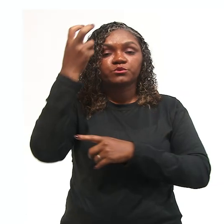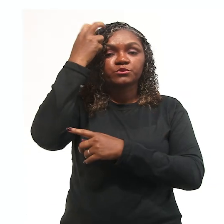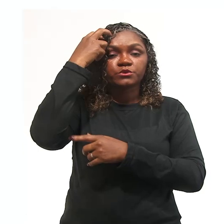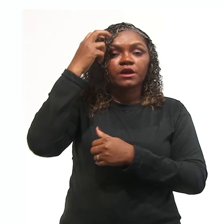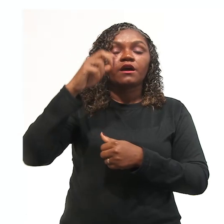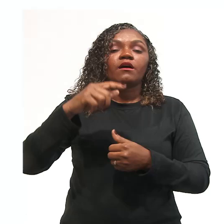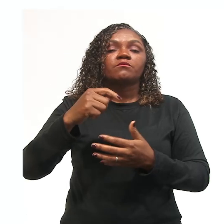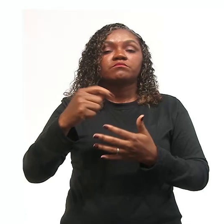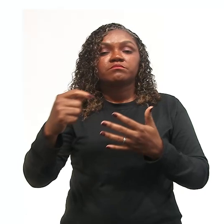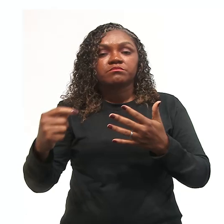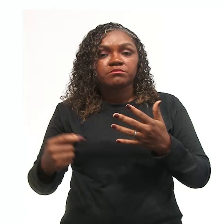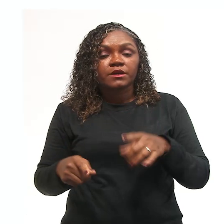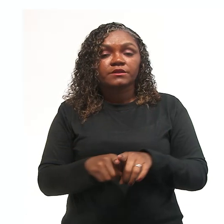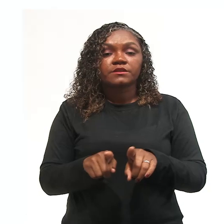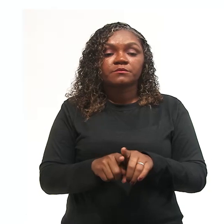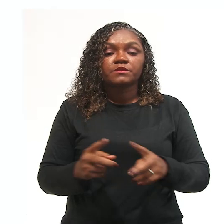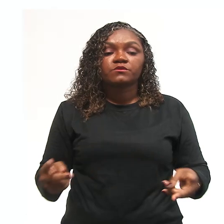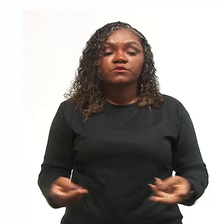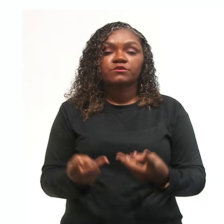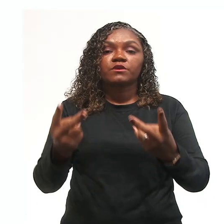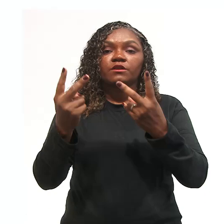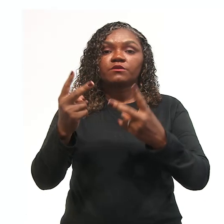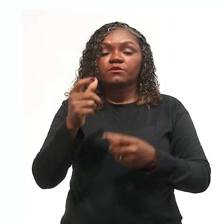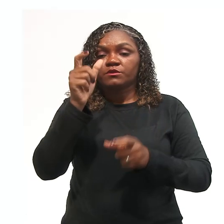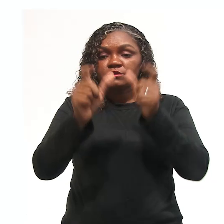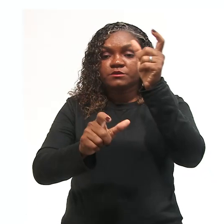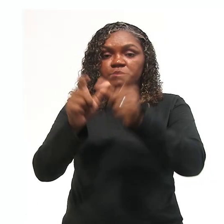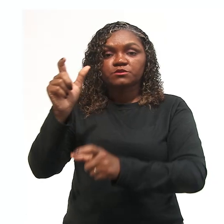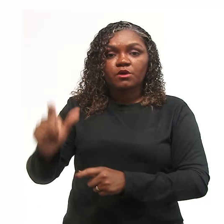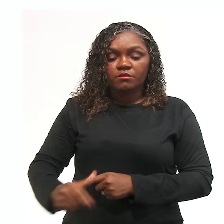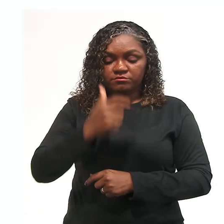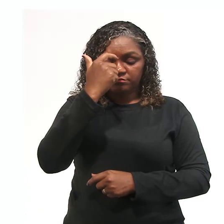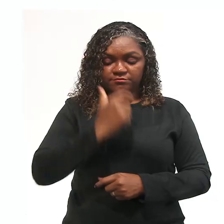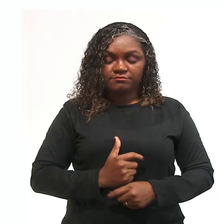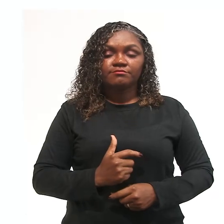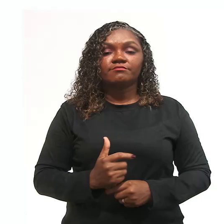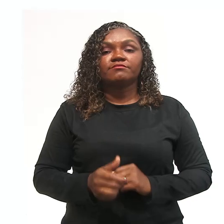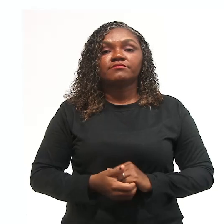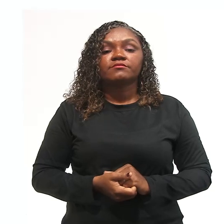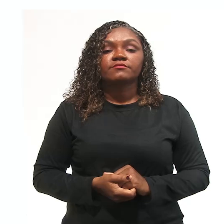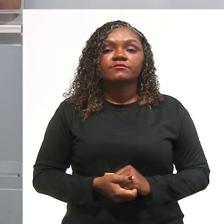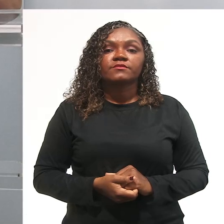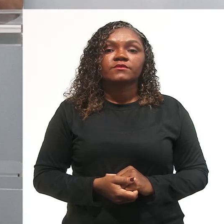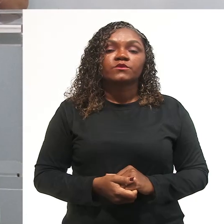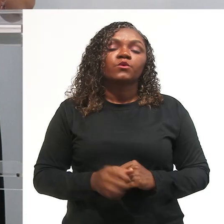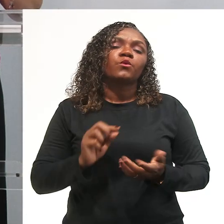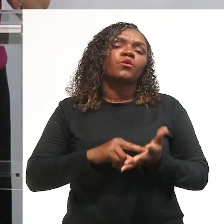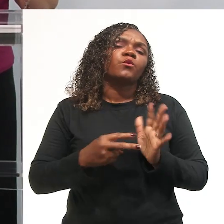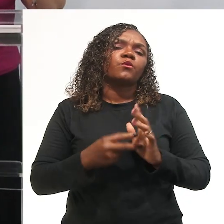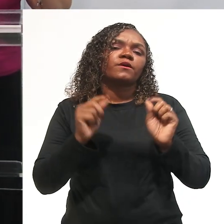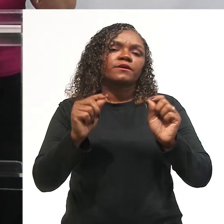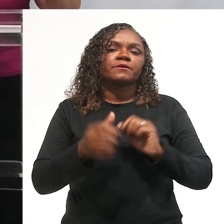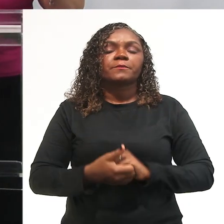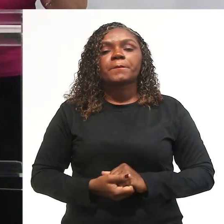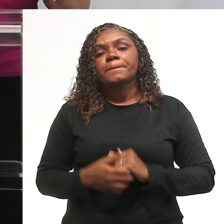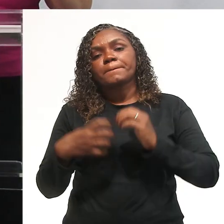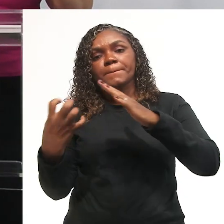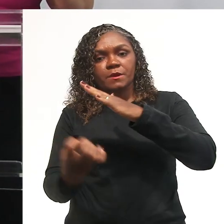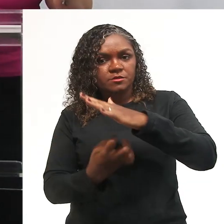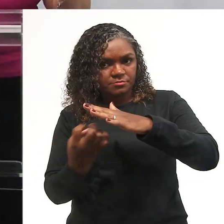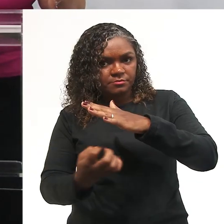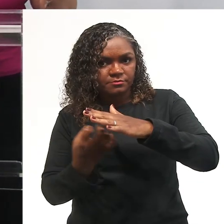até mesmo dos valores pessoais. O que acontece? As organizações, hoje em dia, elas têm acesso